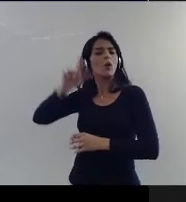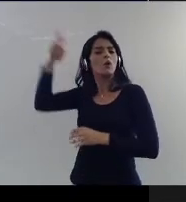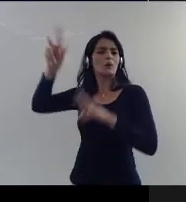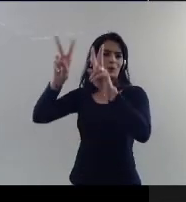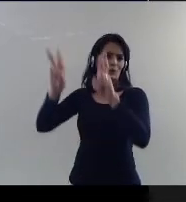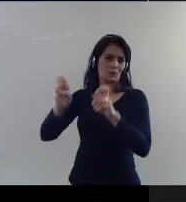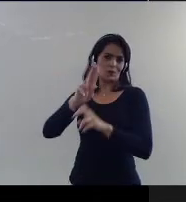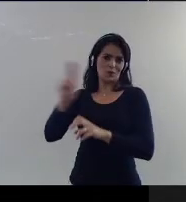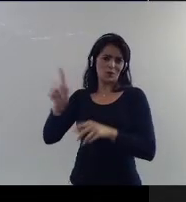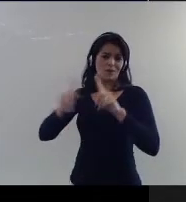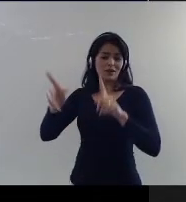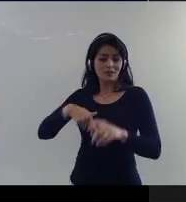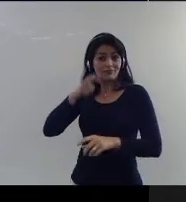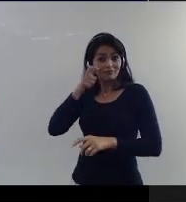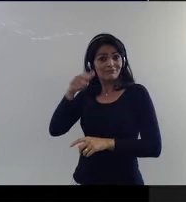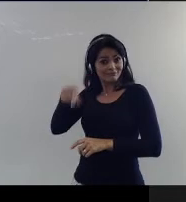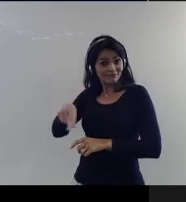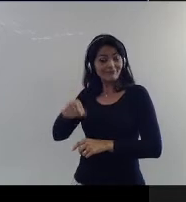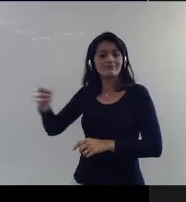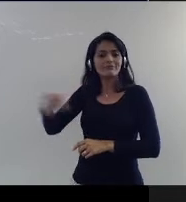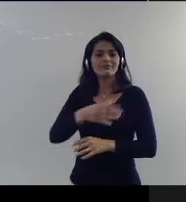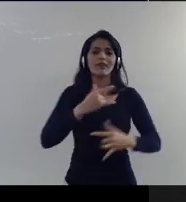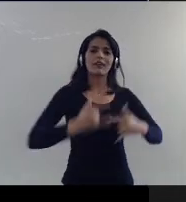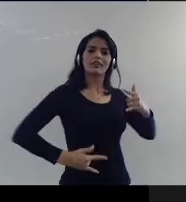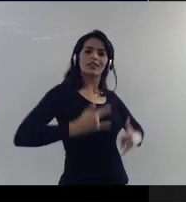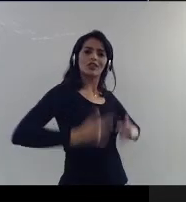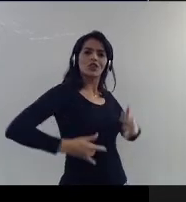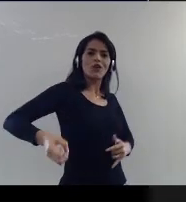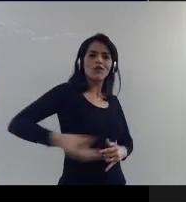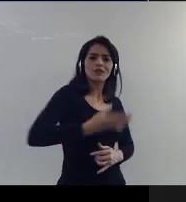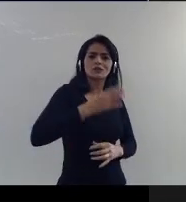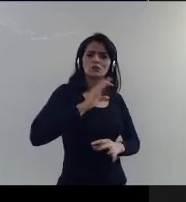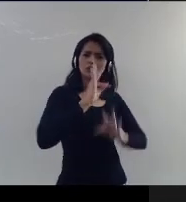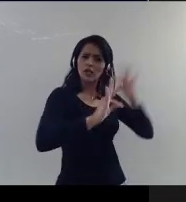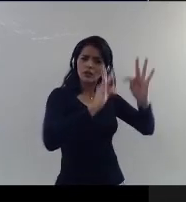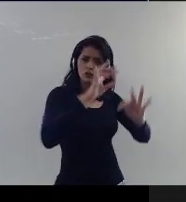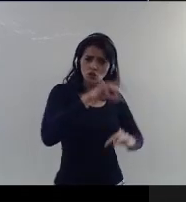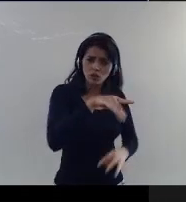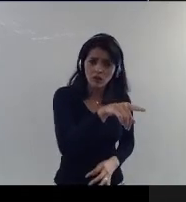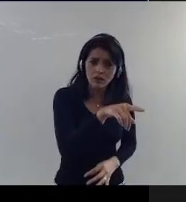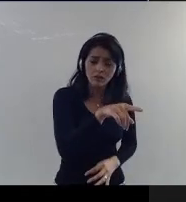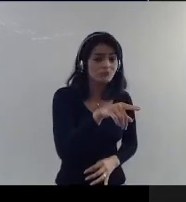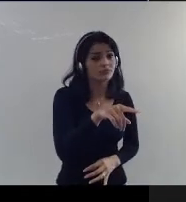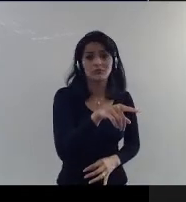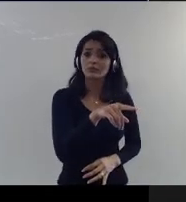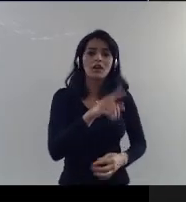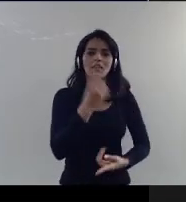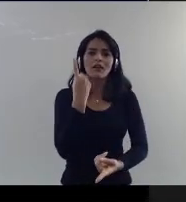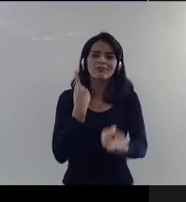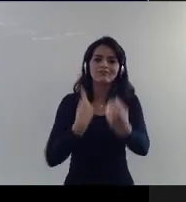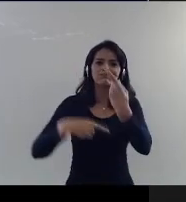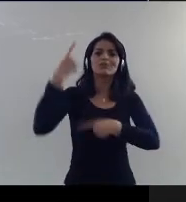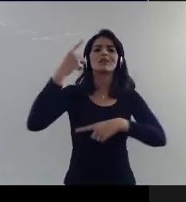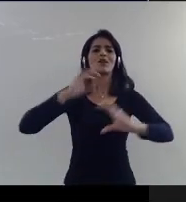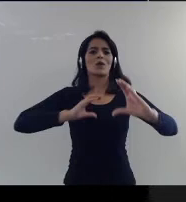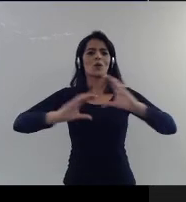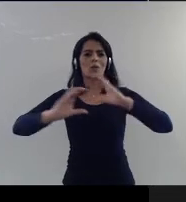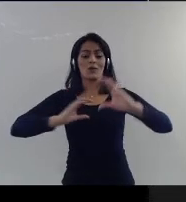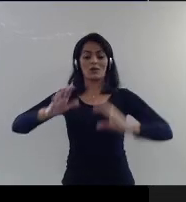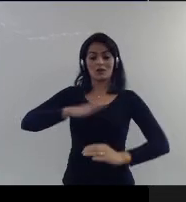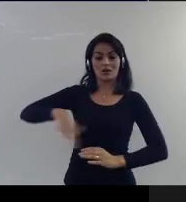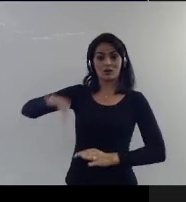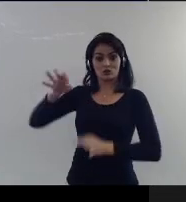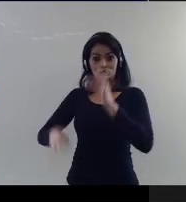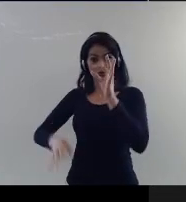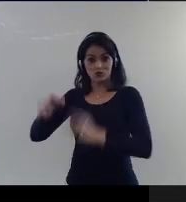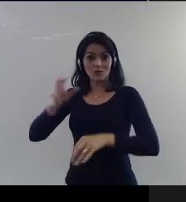muito interessante porque ela mostra também que a inovação não somente vem da tecnologia. A revolução da comunicação jurídica